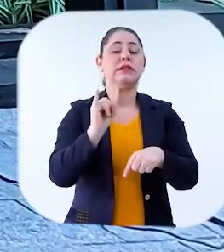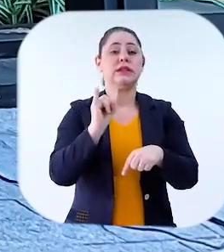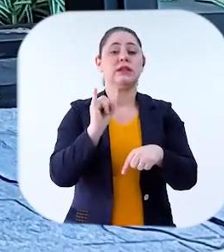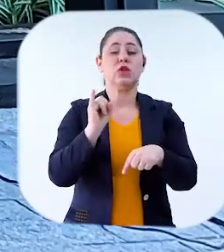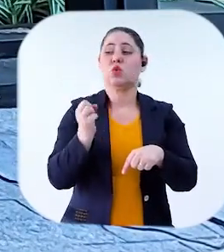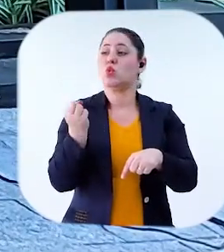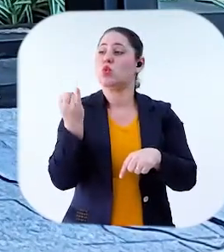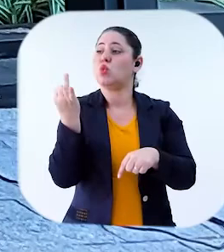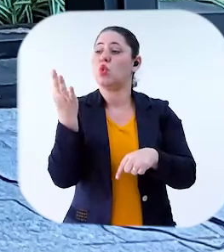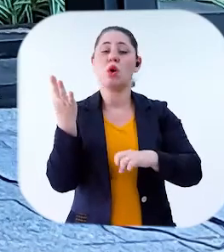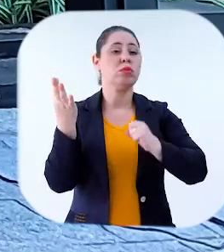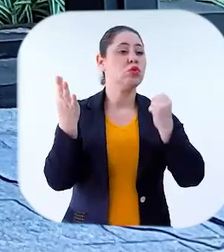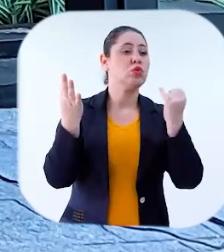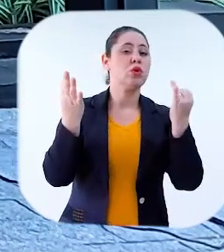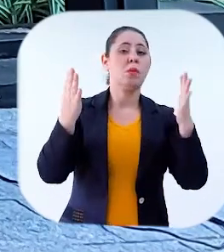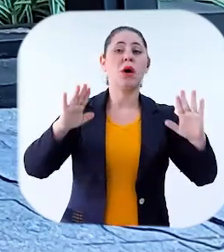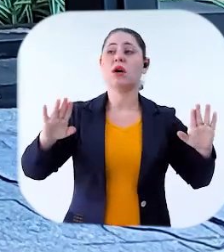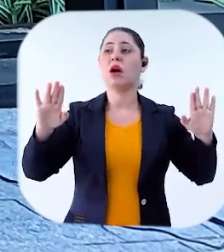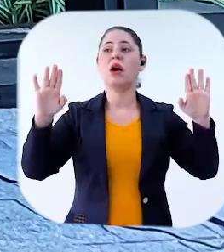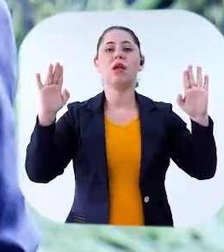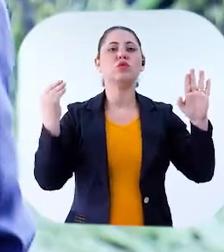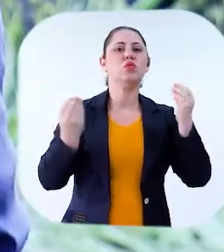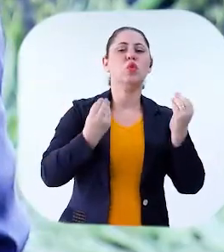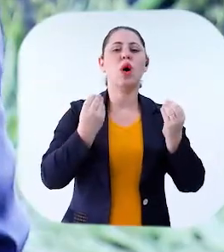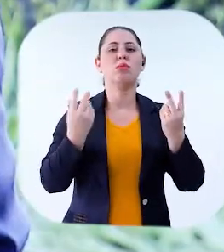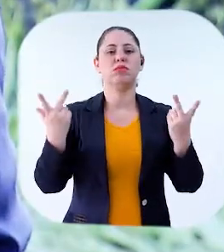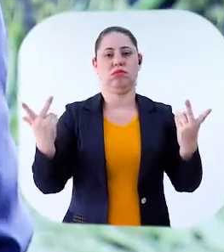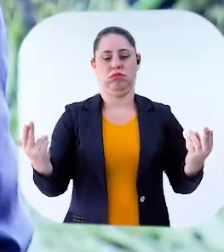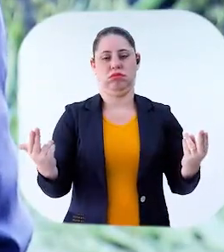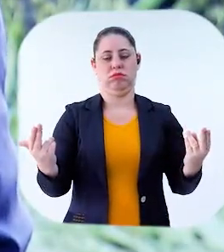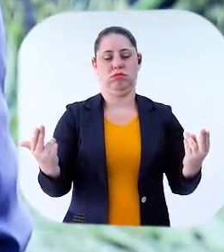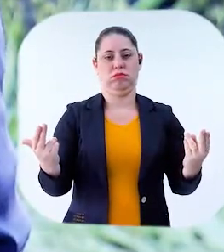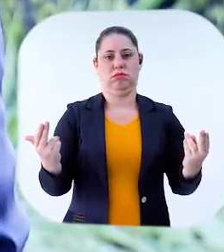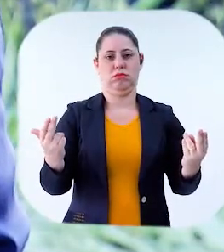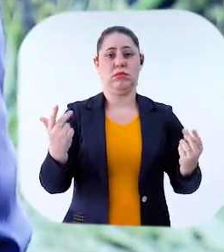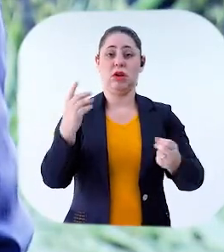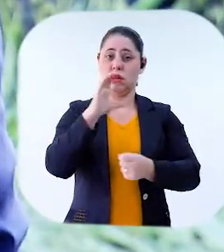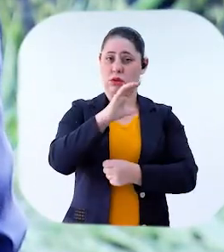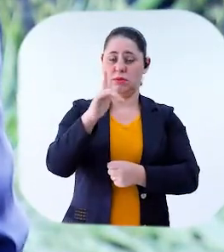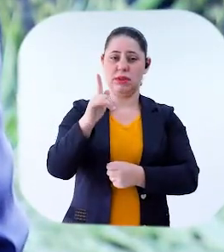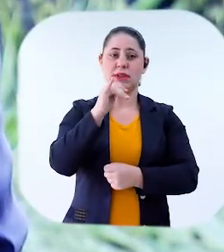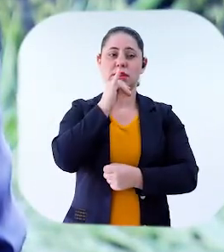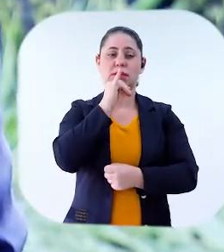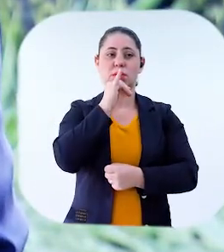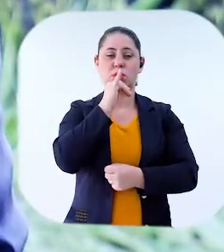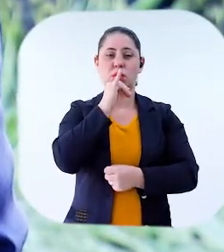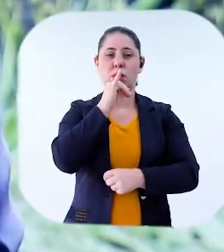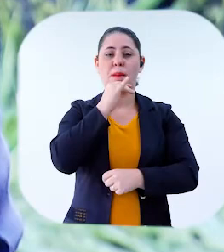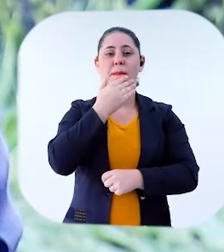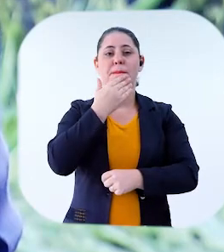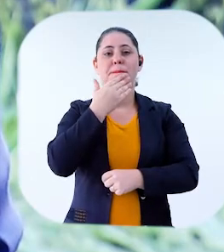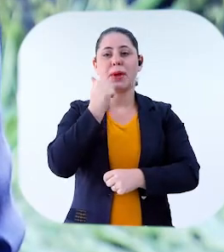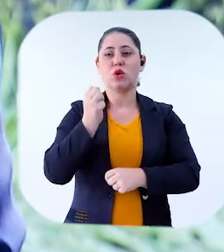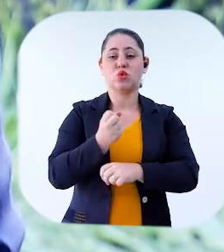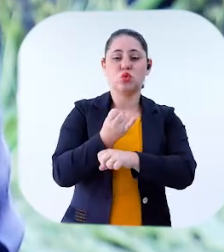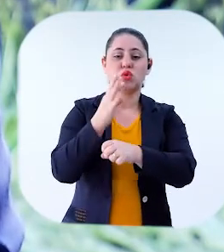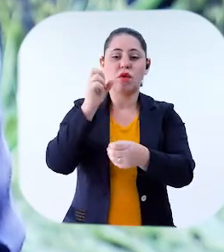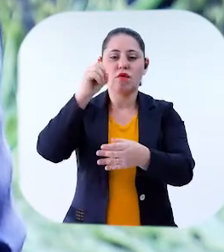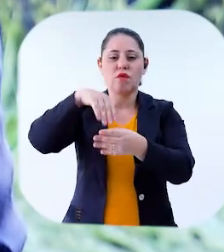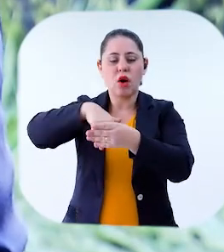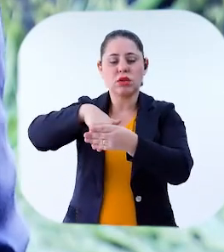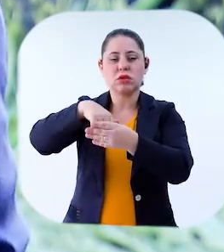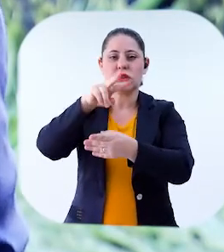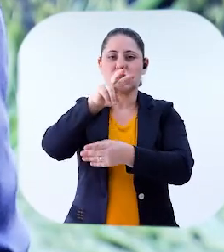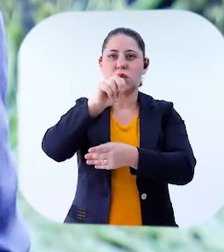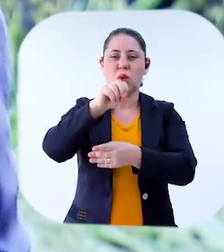caso do município de Campo Grande. Por que a gente fala poderá? Porque, por exemplo, o candidato melhor colocado pode ser